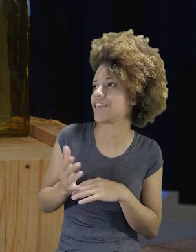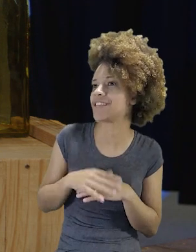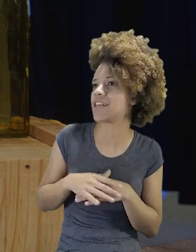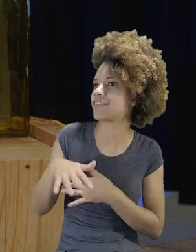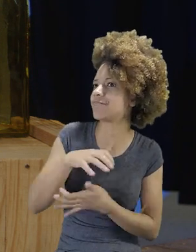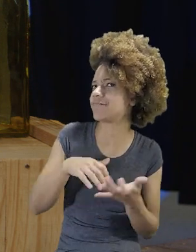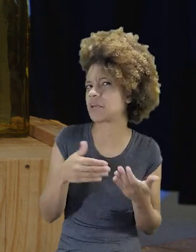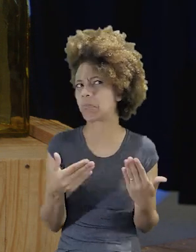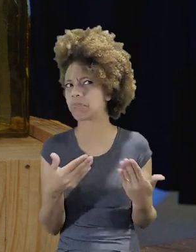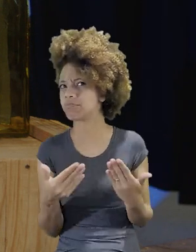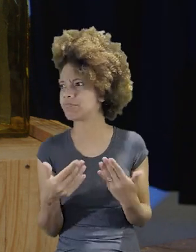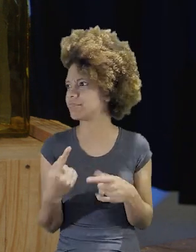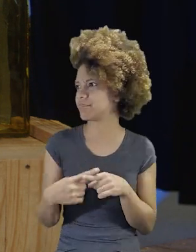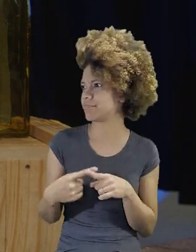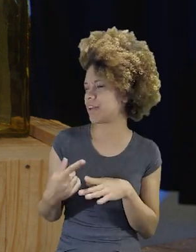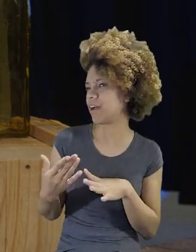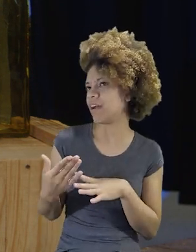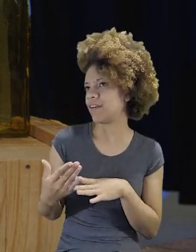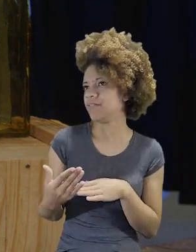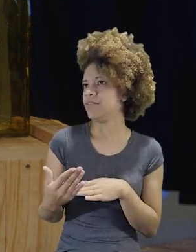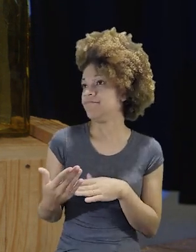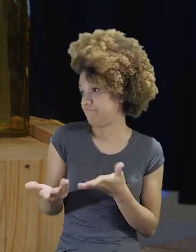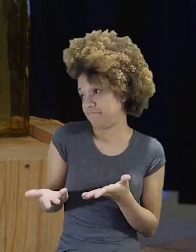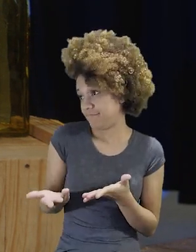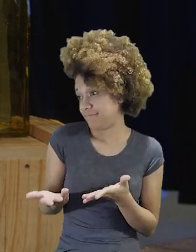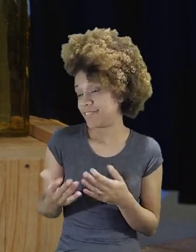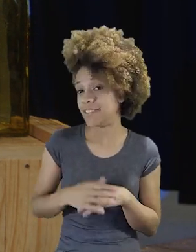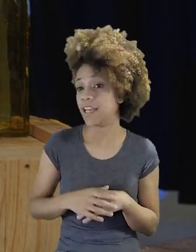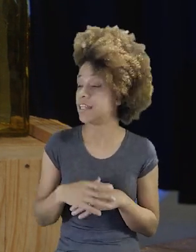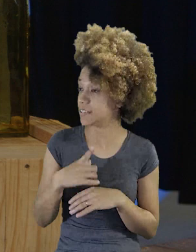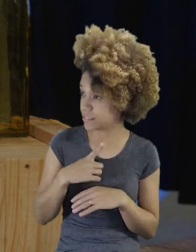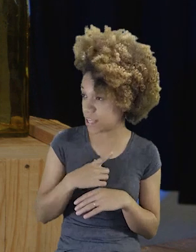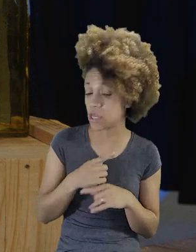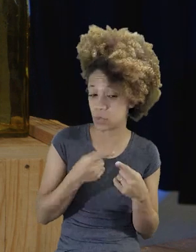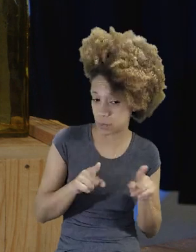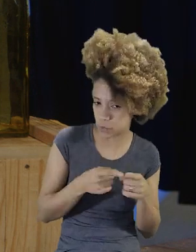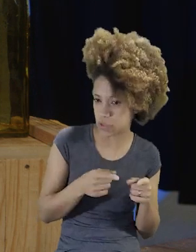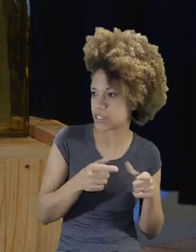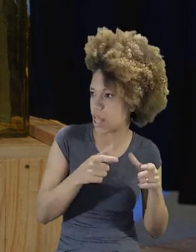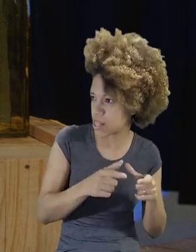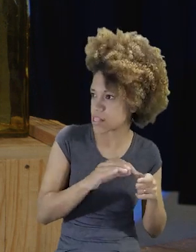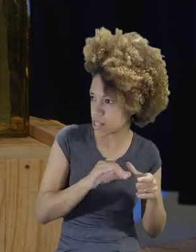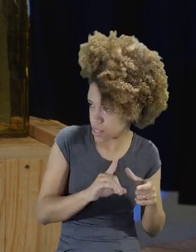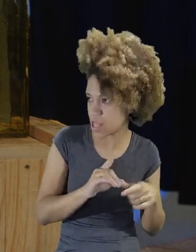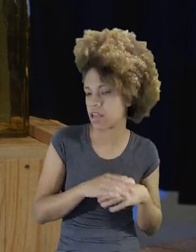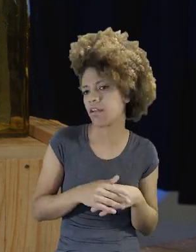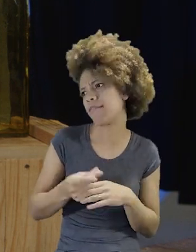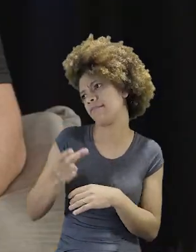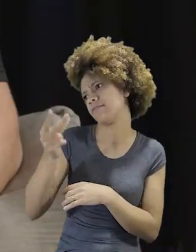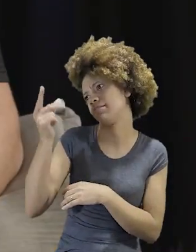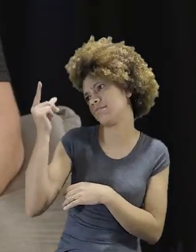a coisa E aí vira até uma Mística já Porque existe o CD tá